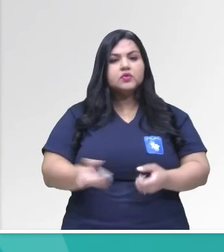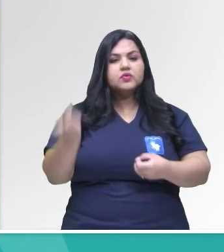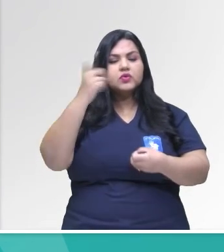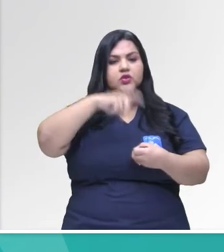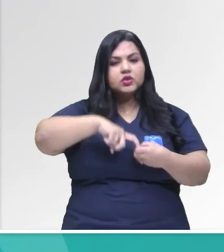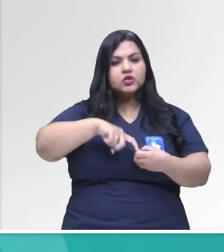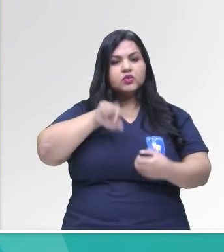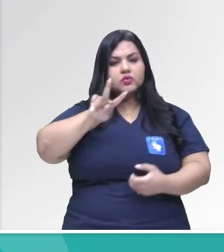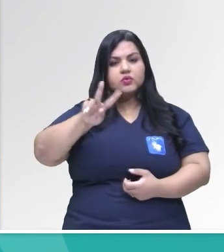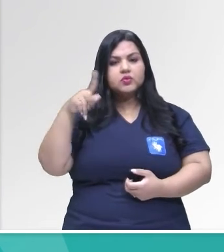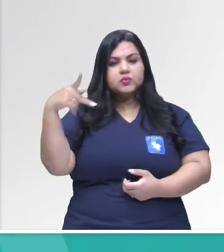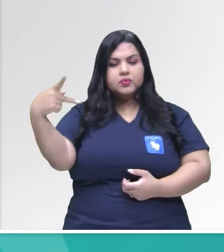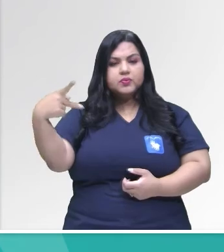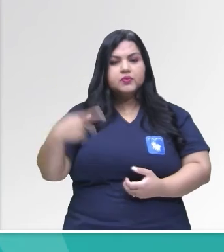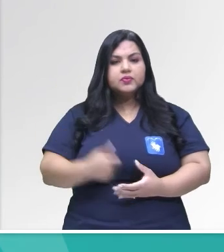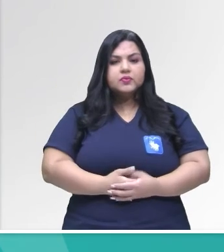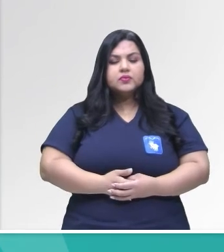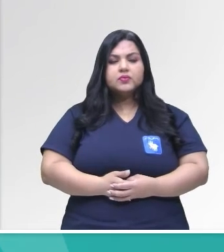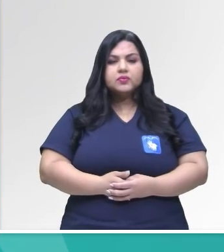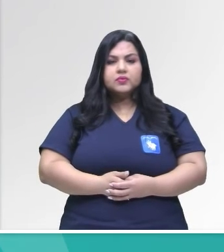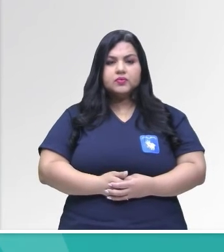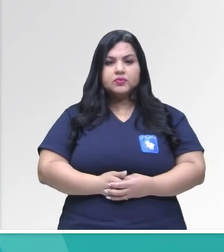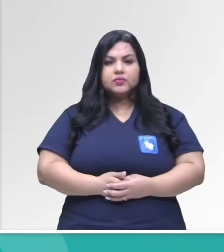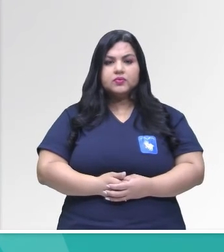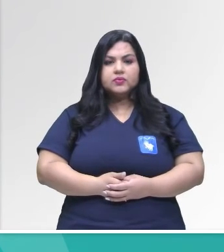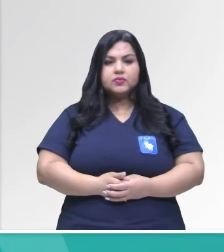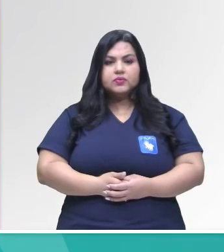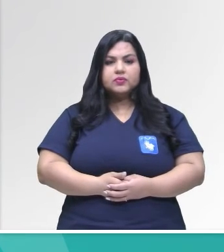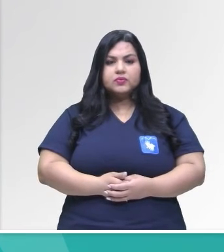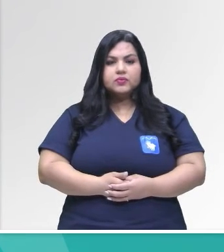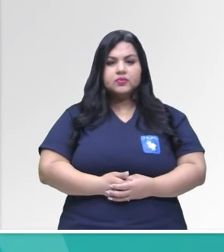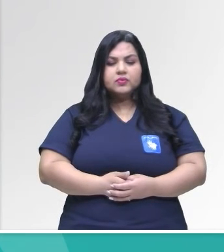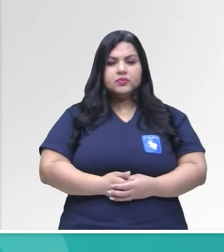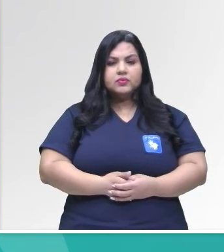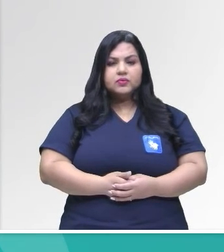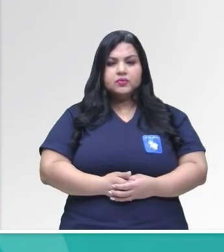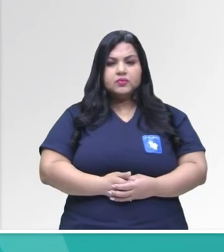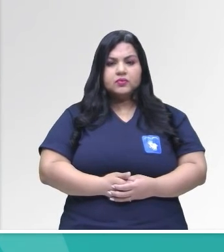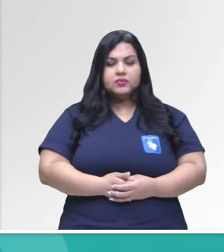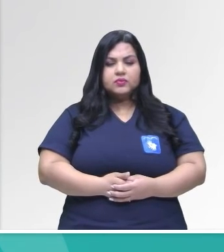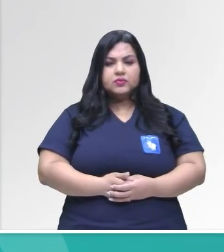voz passiva. Eu tenho was created,